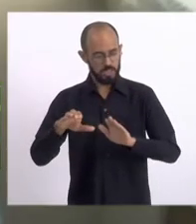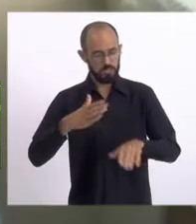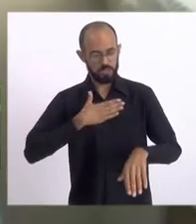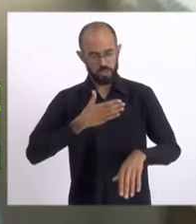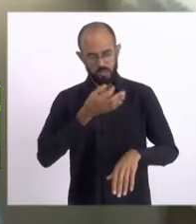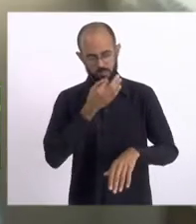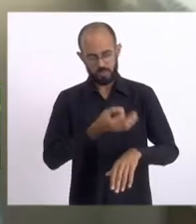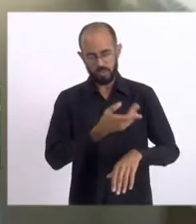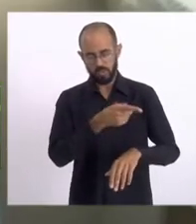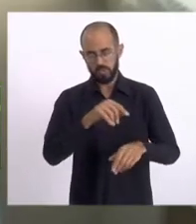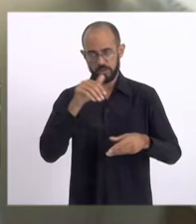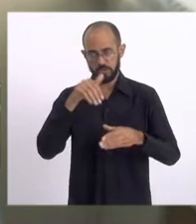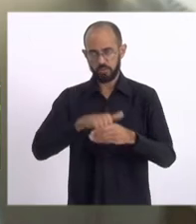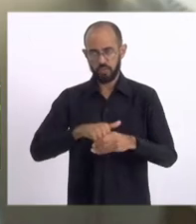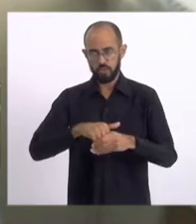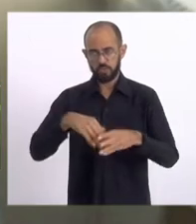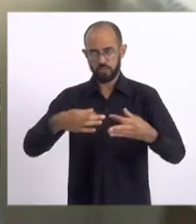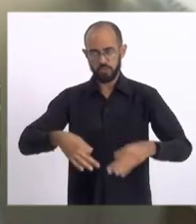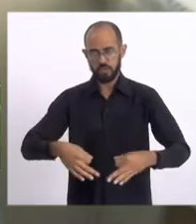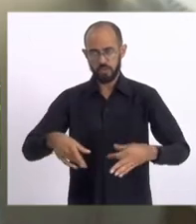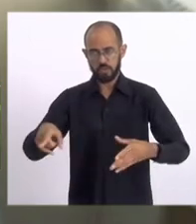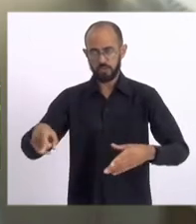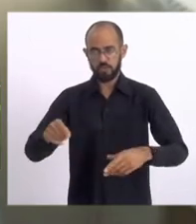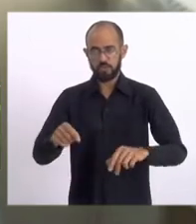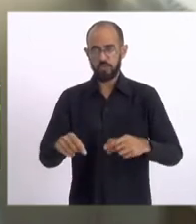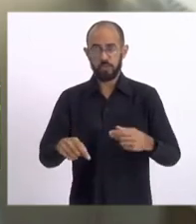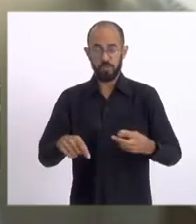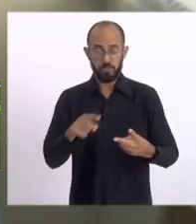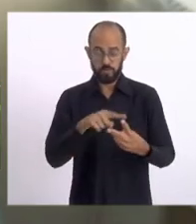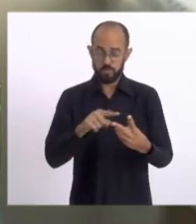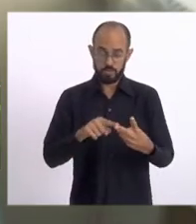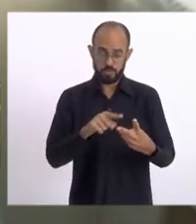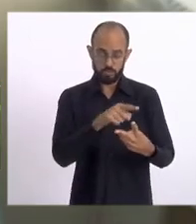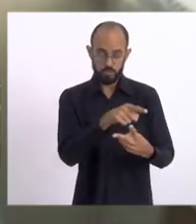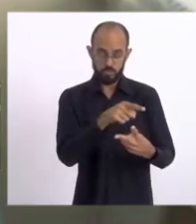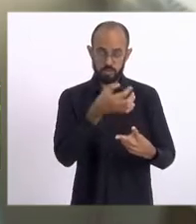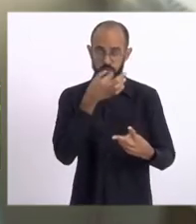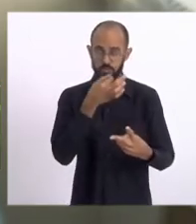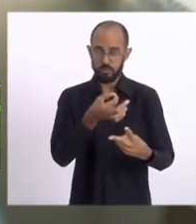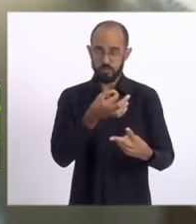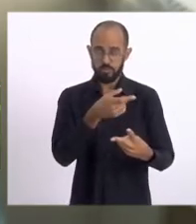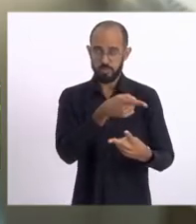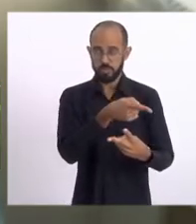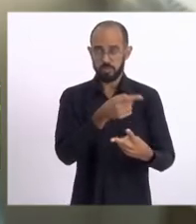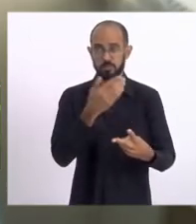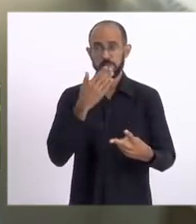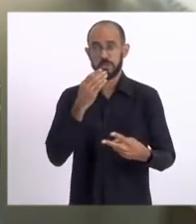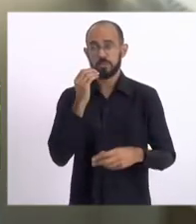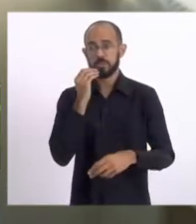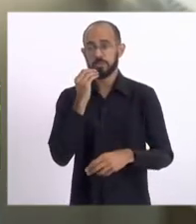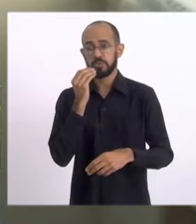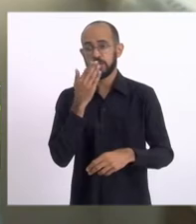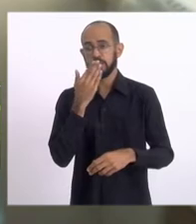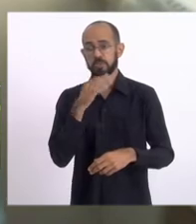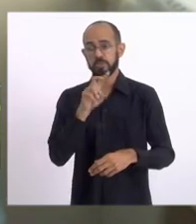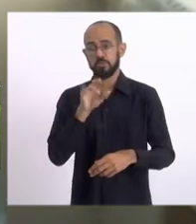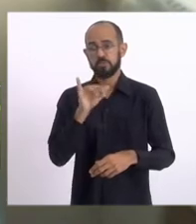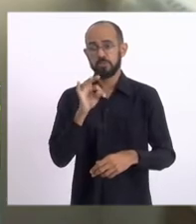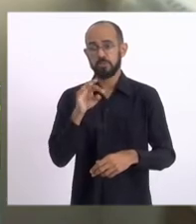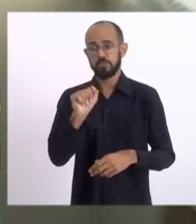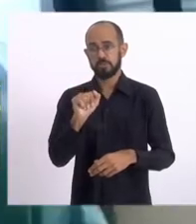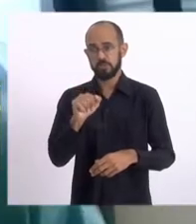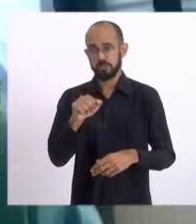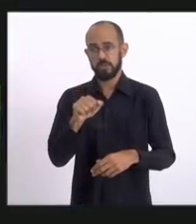um voto correto, um de vocês dois que estão levantando a questão devia pedir vista e preparar o parecer, porque...